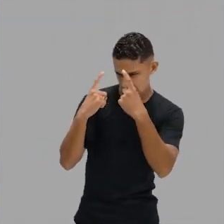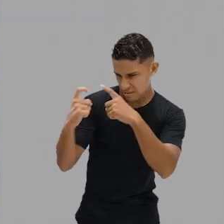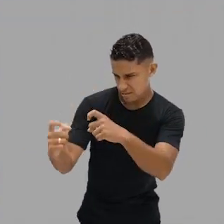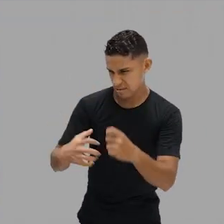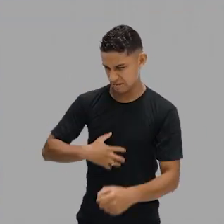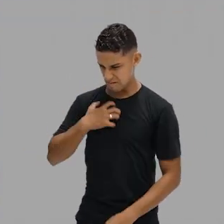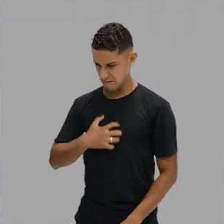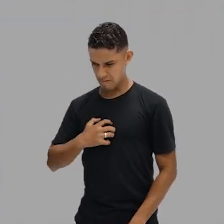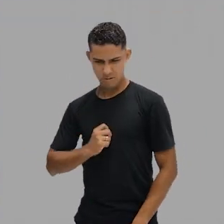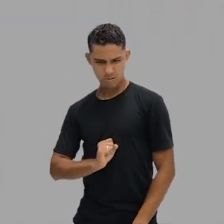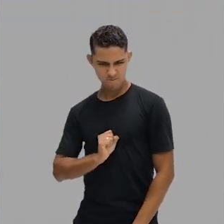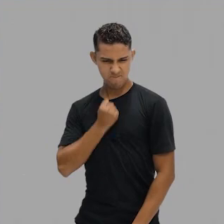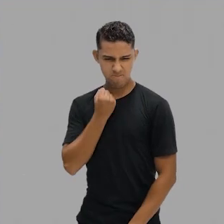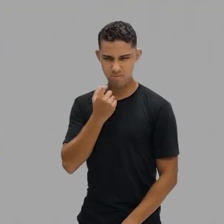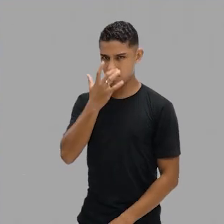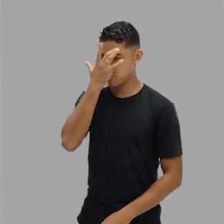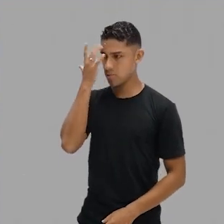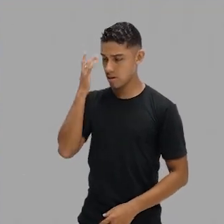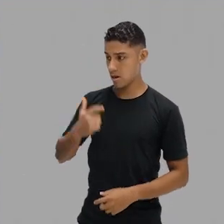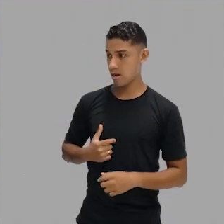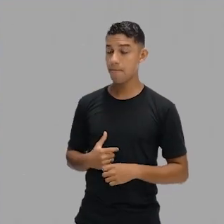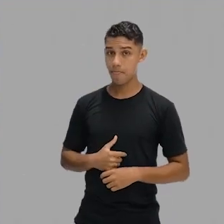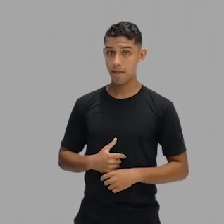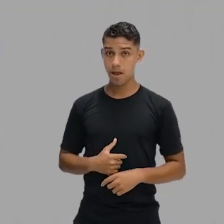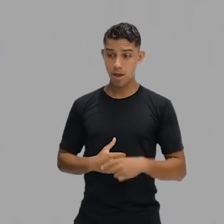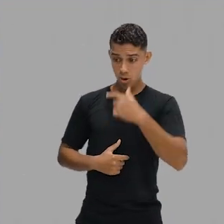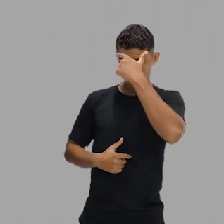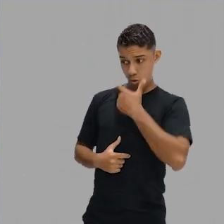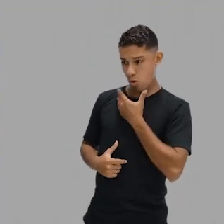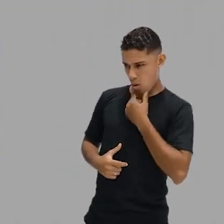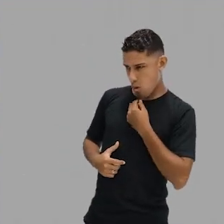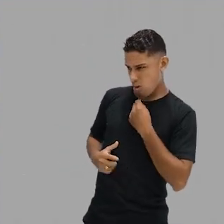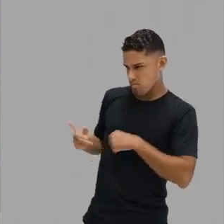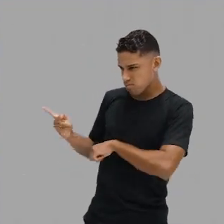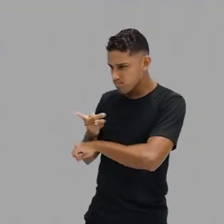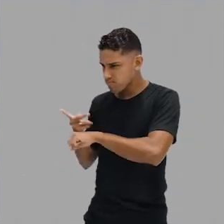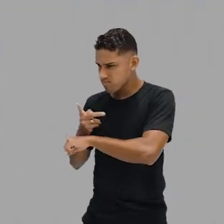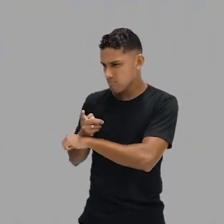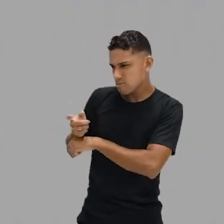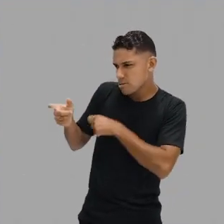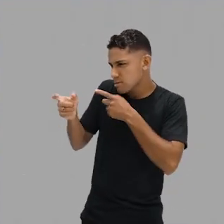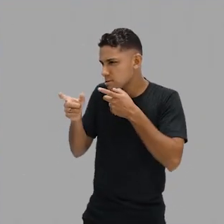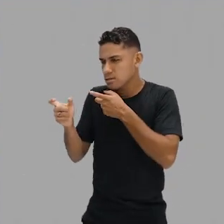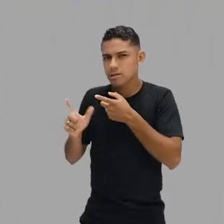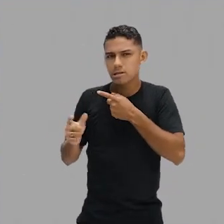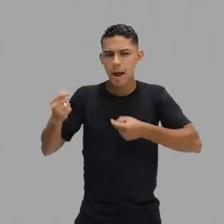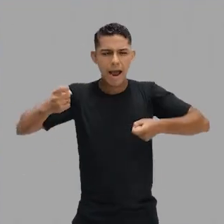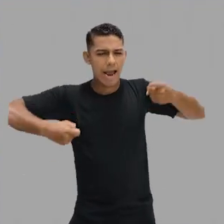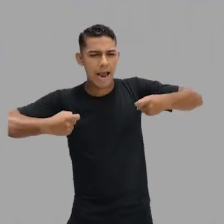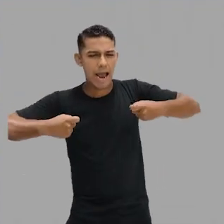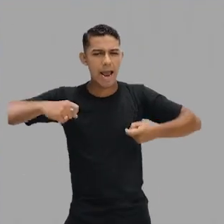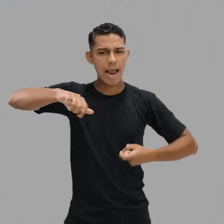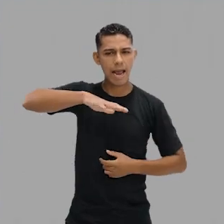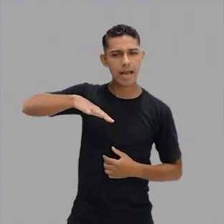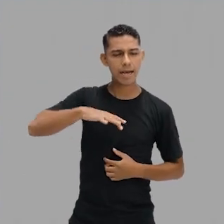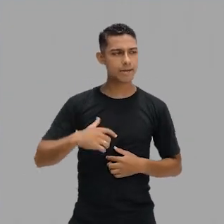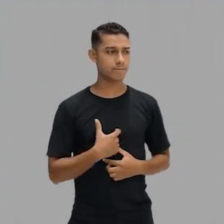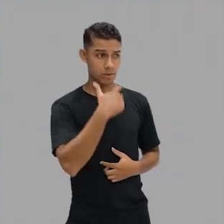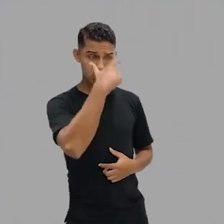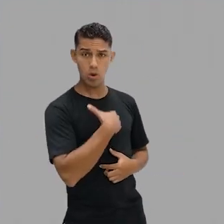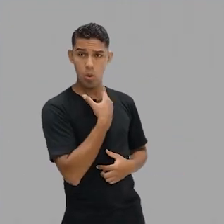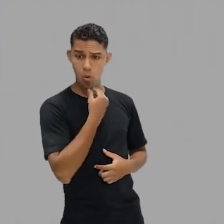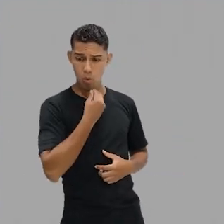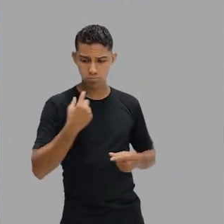seres humanos podem levar aos próprios seres humanos se eles se mantiverem no estado de natureza. Ele está falando de